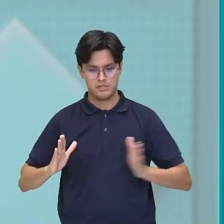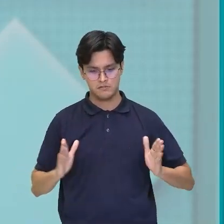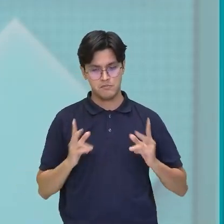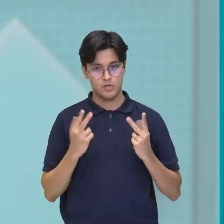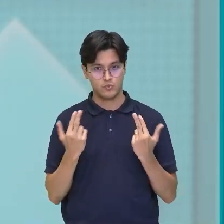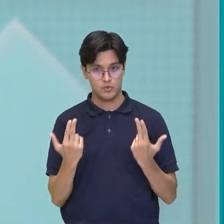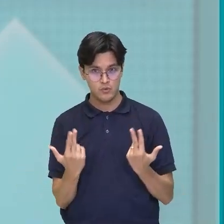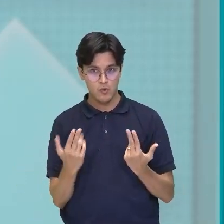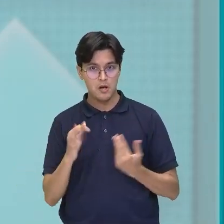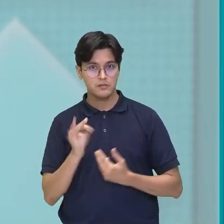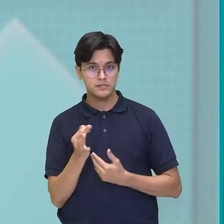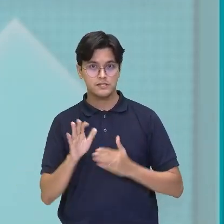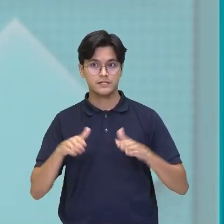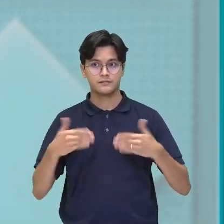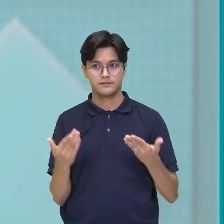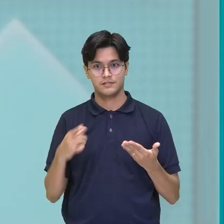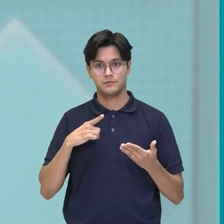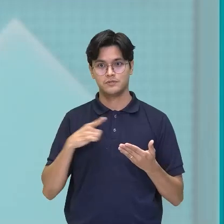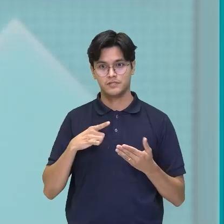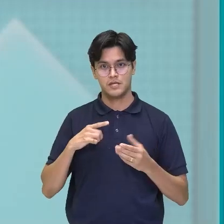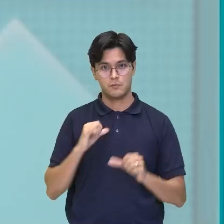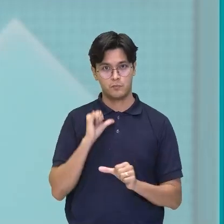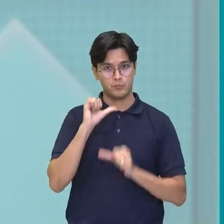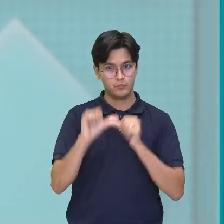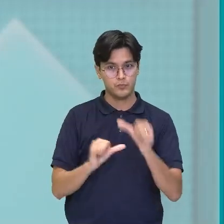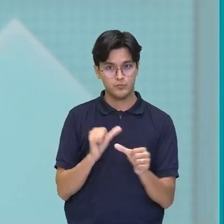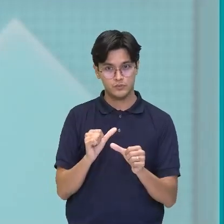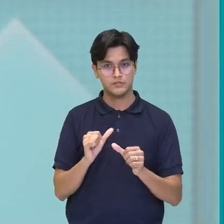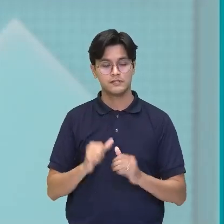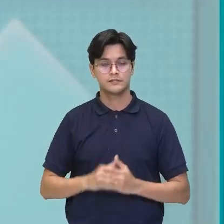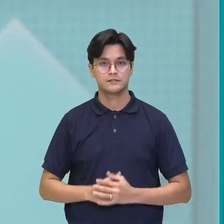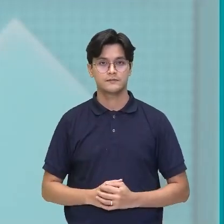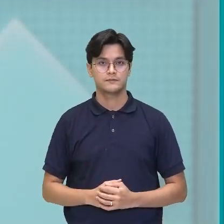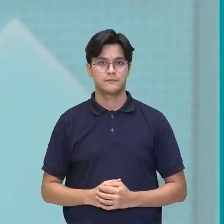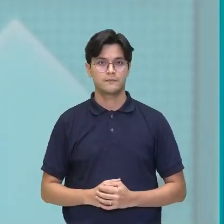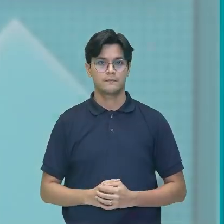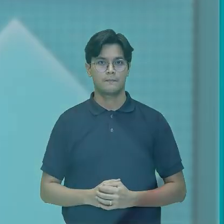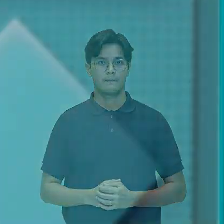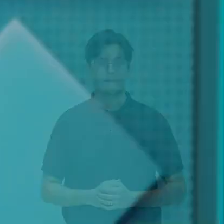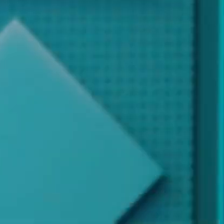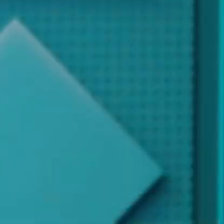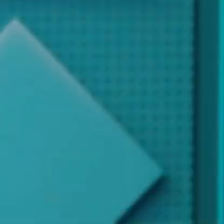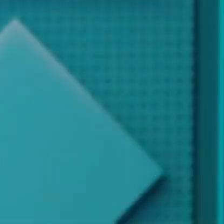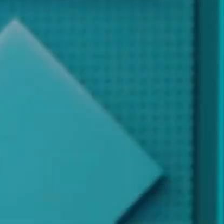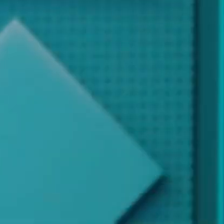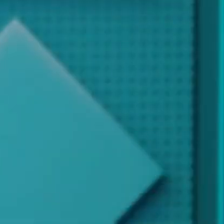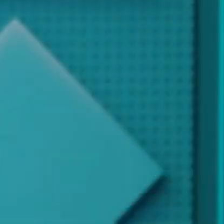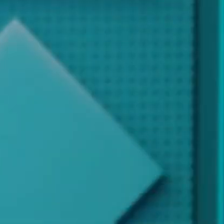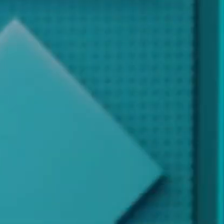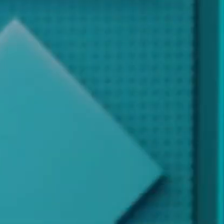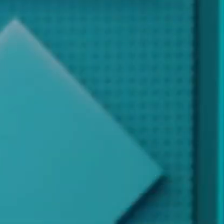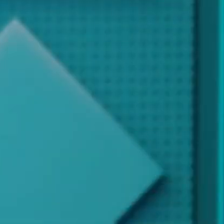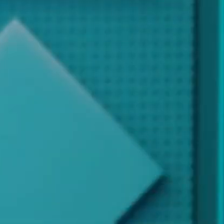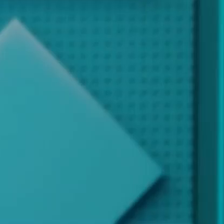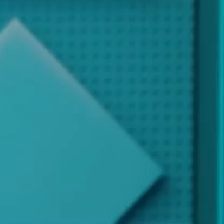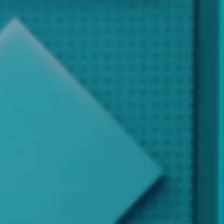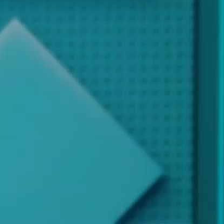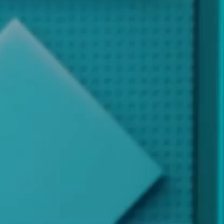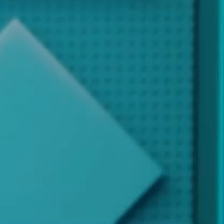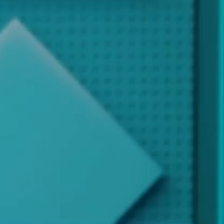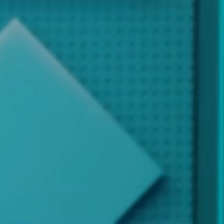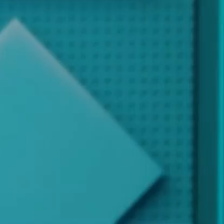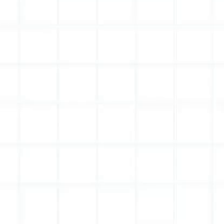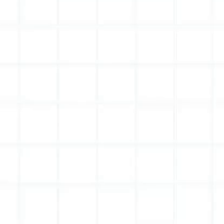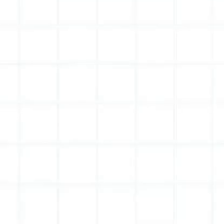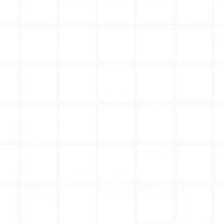tem esse pé, essa transição, e aí falando sobre esse conceito que vai envolver as danças clássicas.